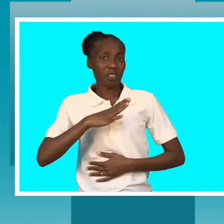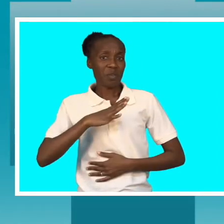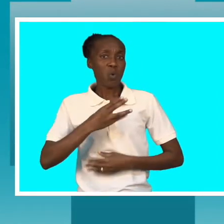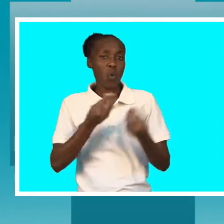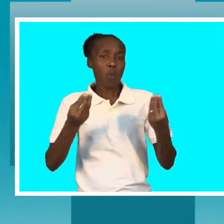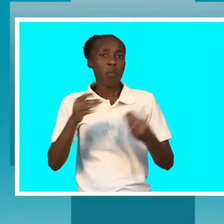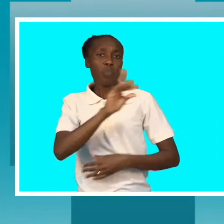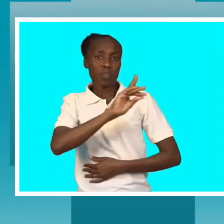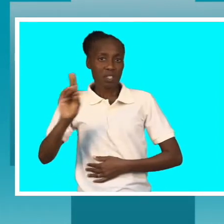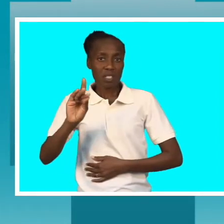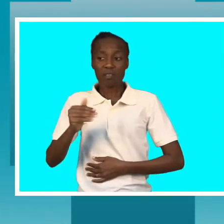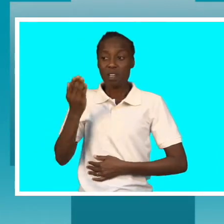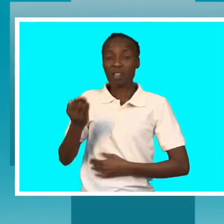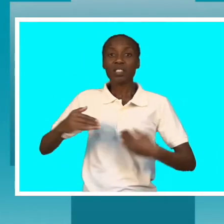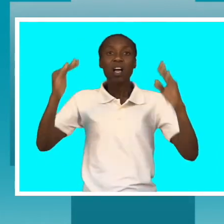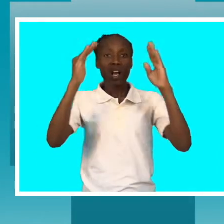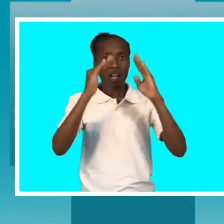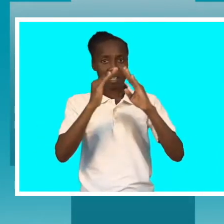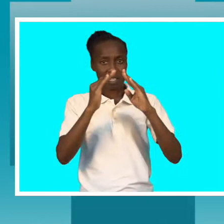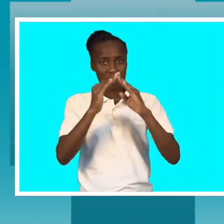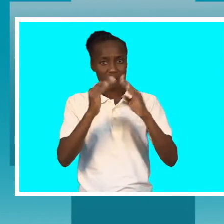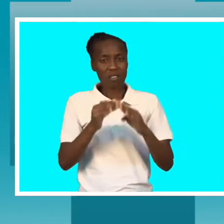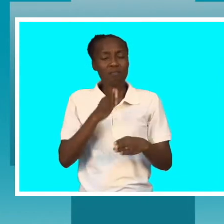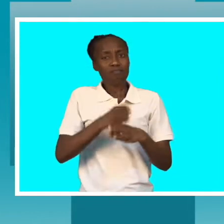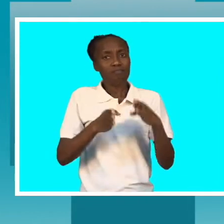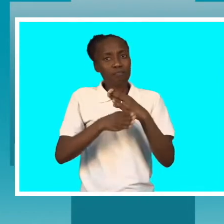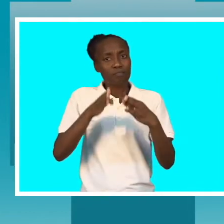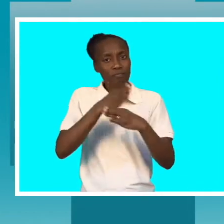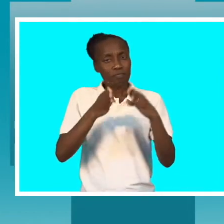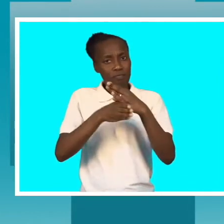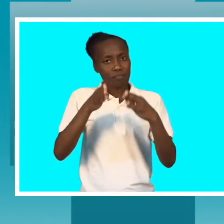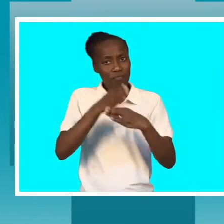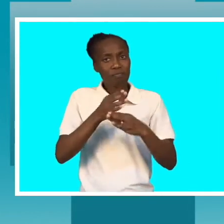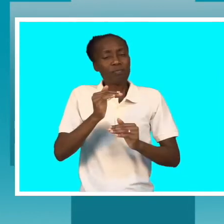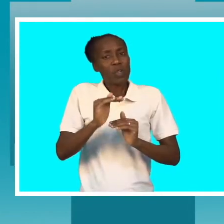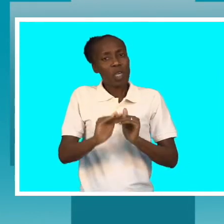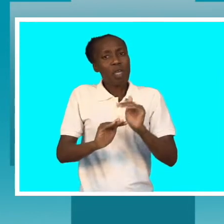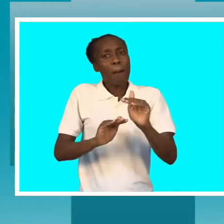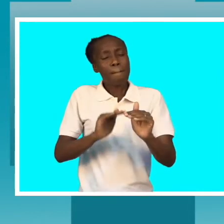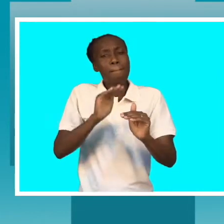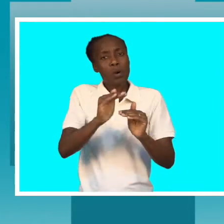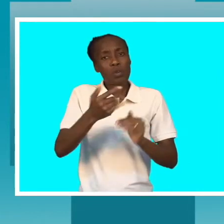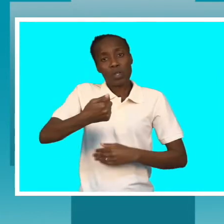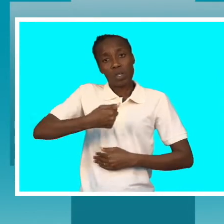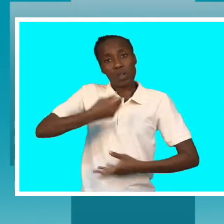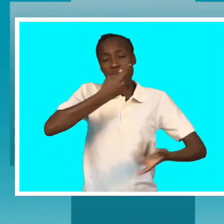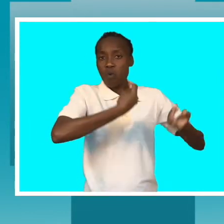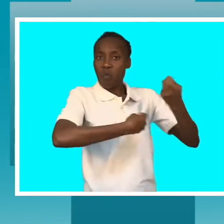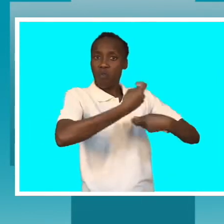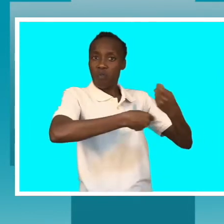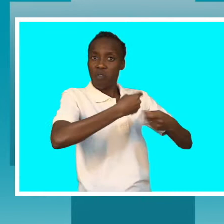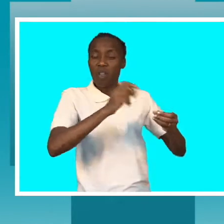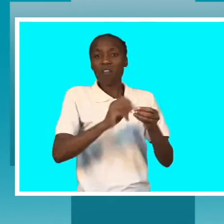construiu aos poucos, essas coisas que eu vendo, né? A fazer se diga com as outras,